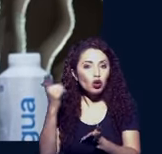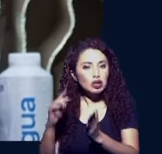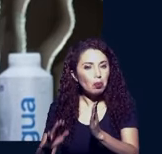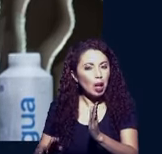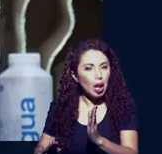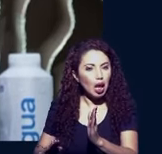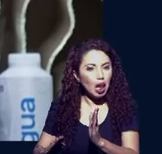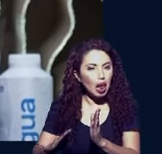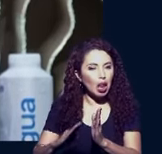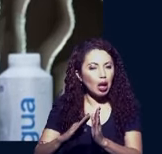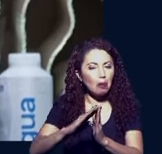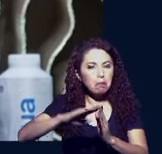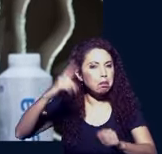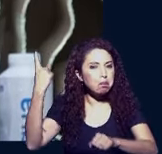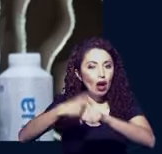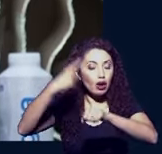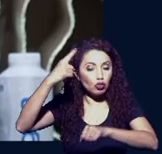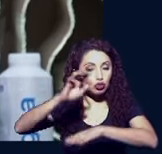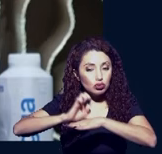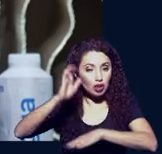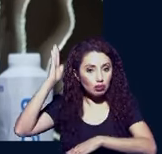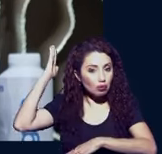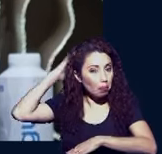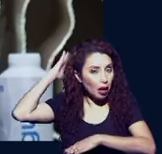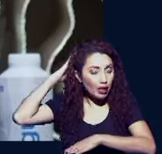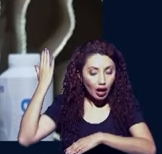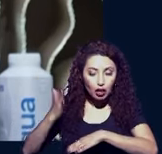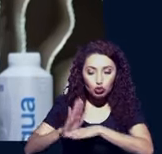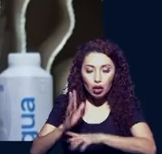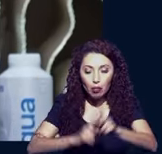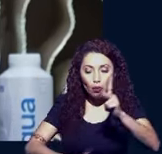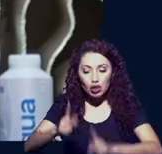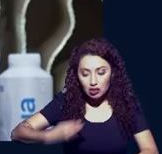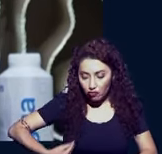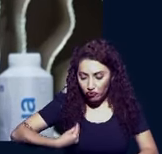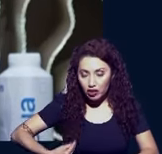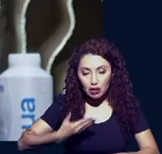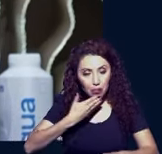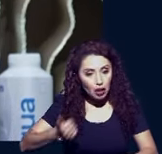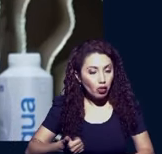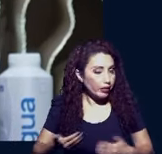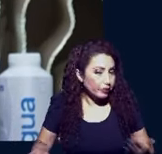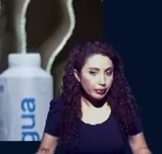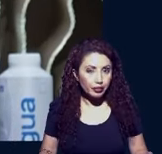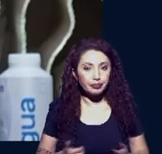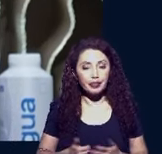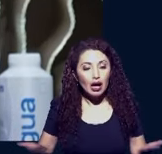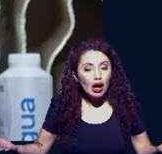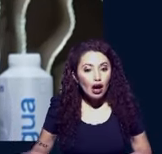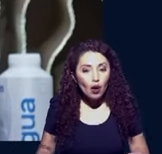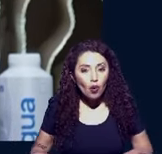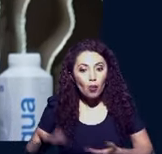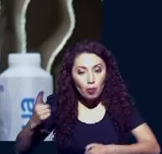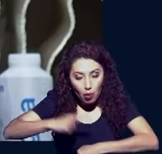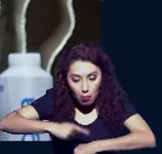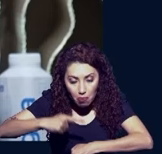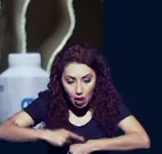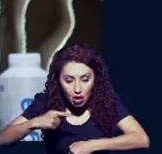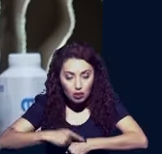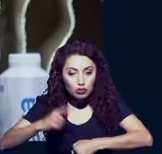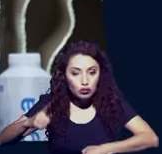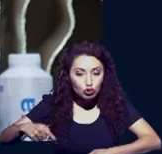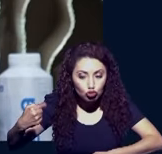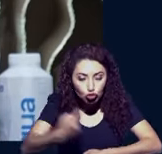investimentos que fazem com que a população possa ter uma vida melhor Portanto acho que agora é o momento de ter nesta